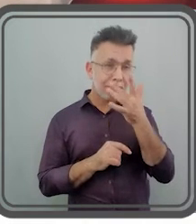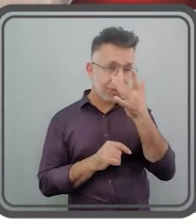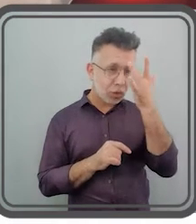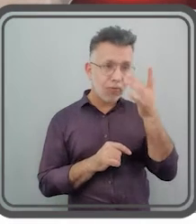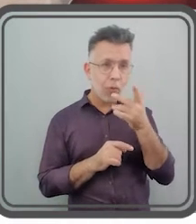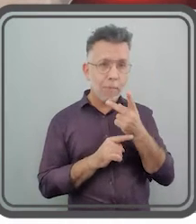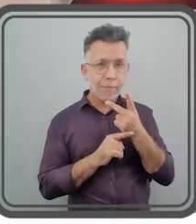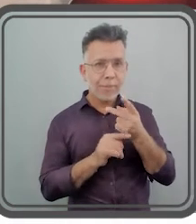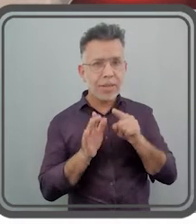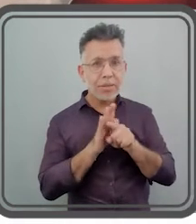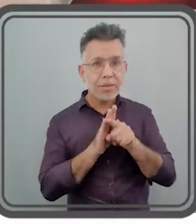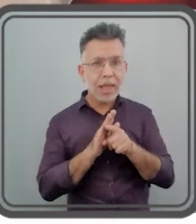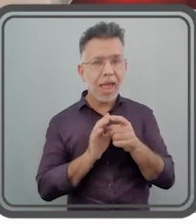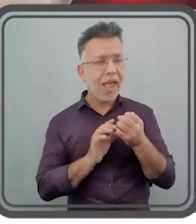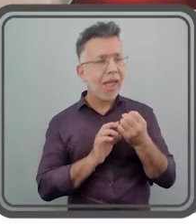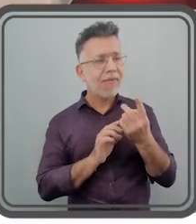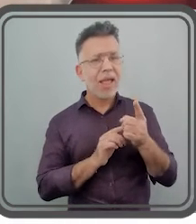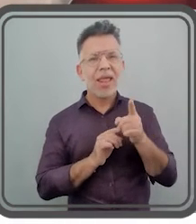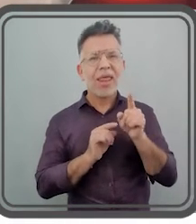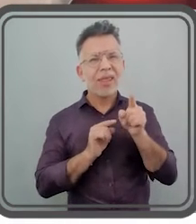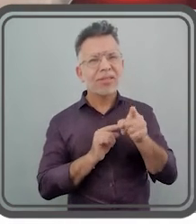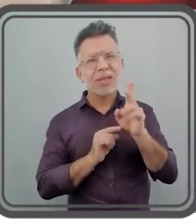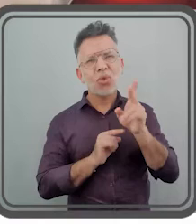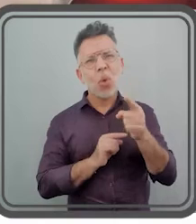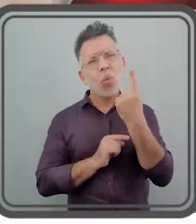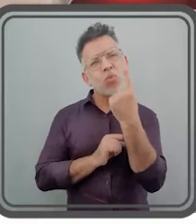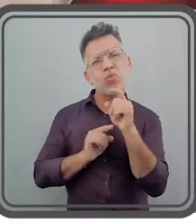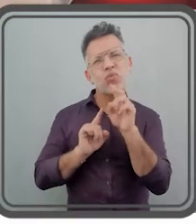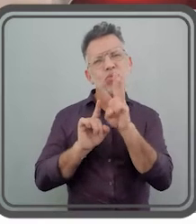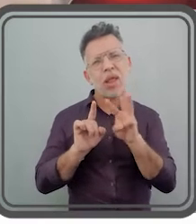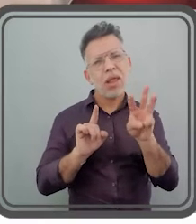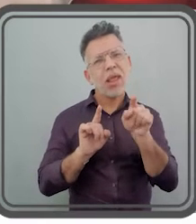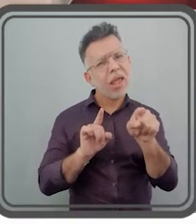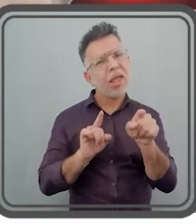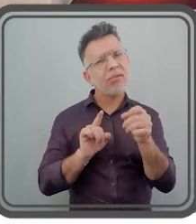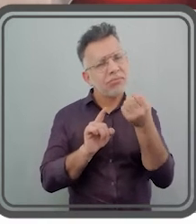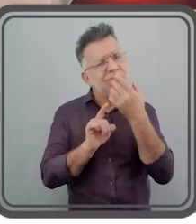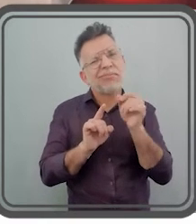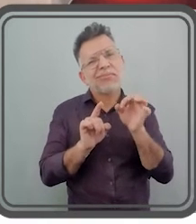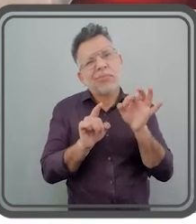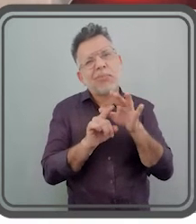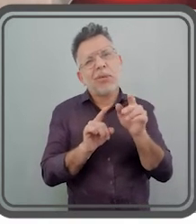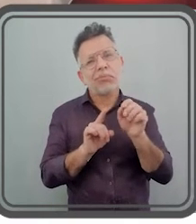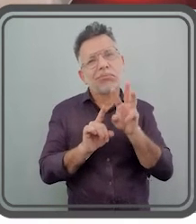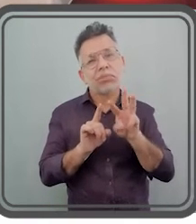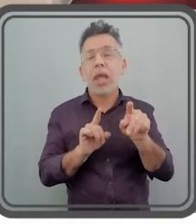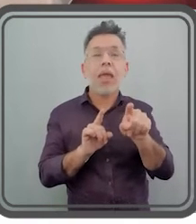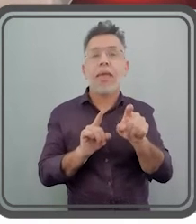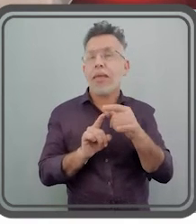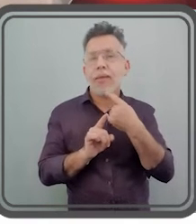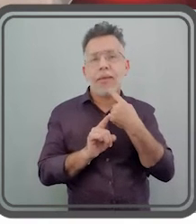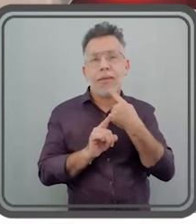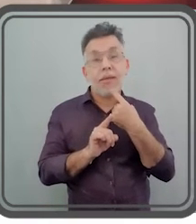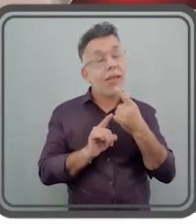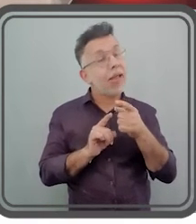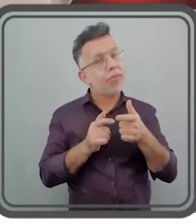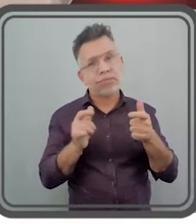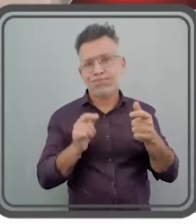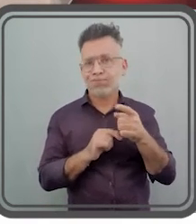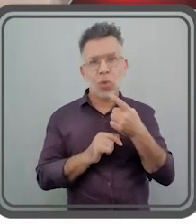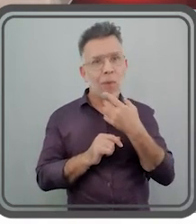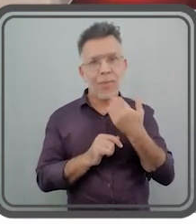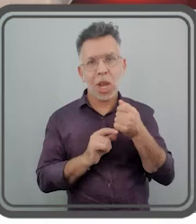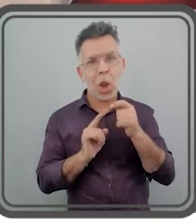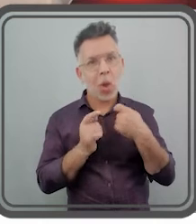vão buscar viagem às vezes eu acesso a só um site que ela já tá acostumado e ela acha que ele já tava já tava melhor negócio dela aí também ele muitas vezes